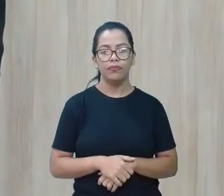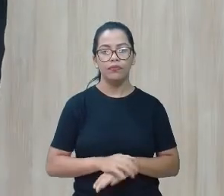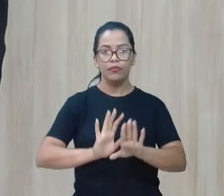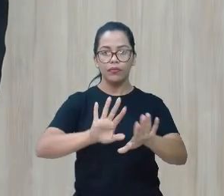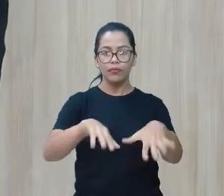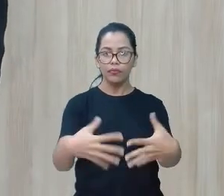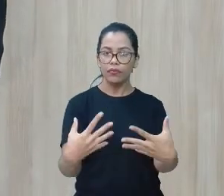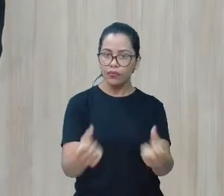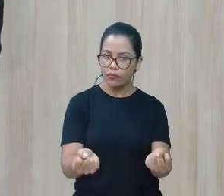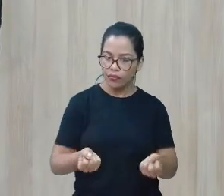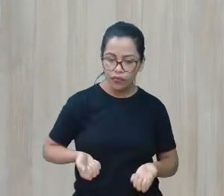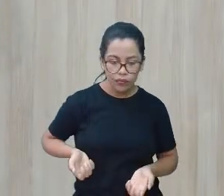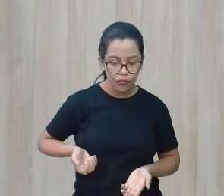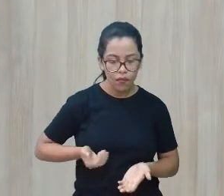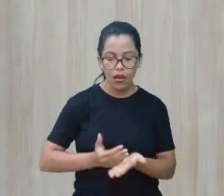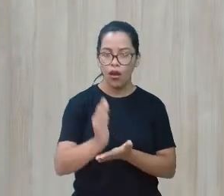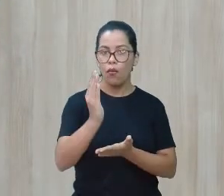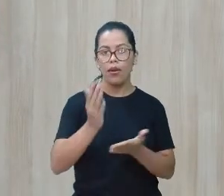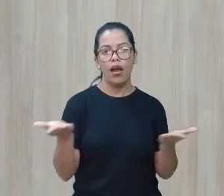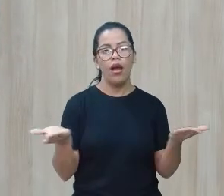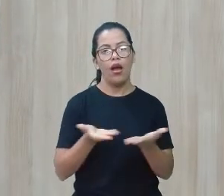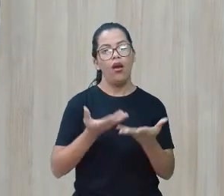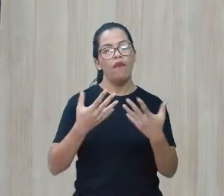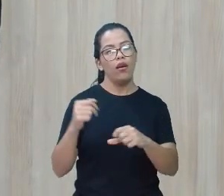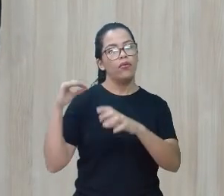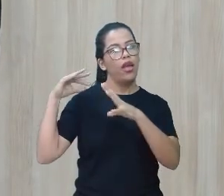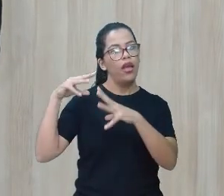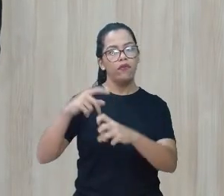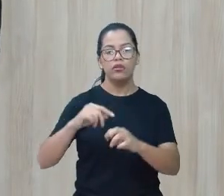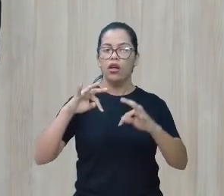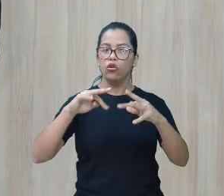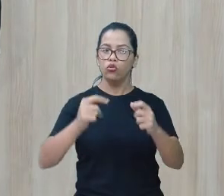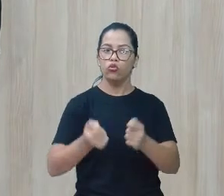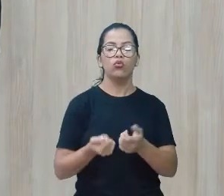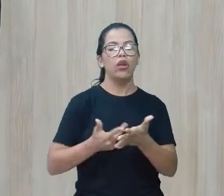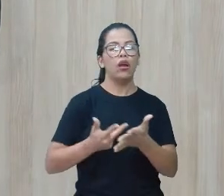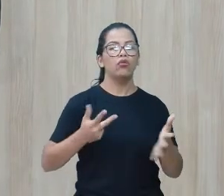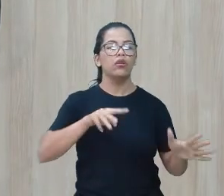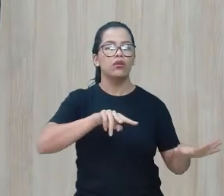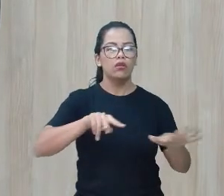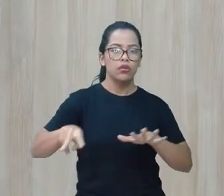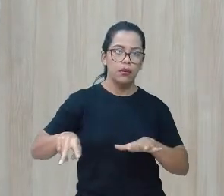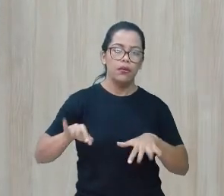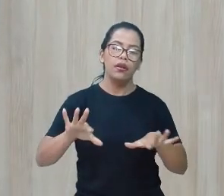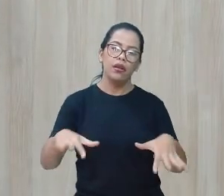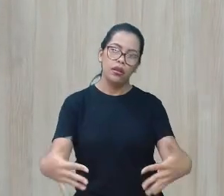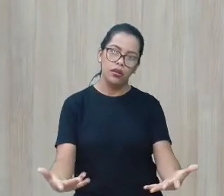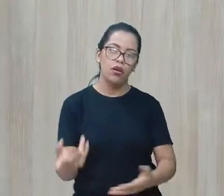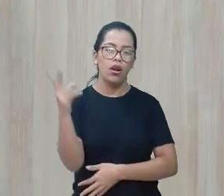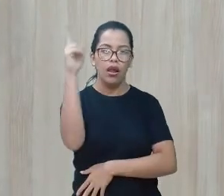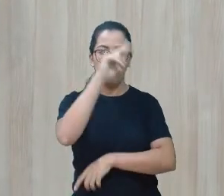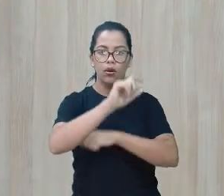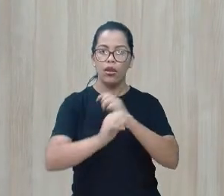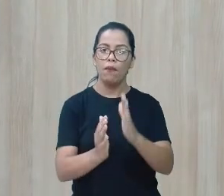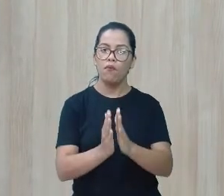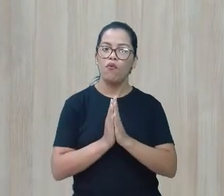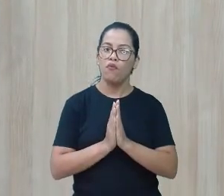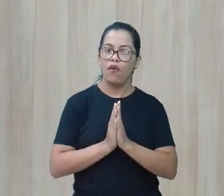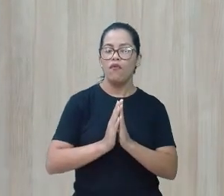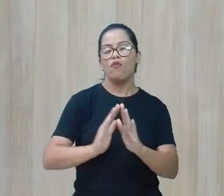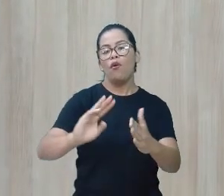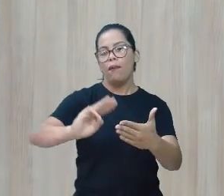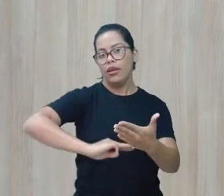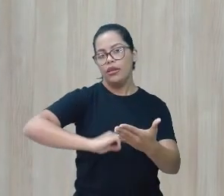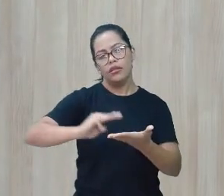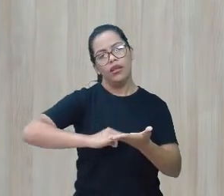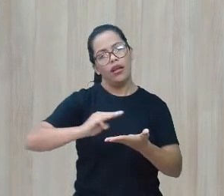Então, simbora, pessoal, vamos recapitular aqui o que aconteceu durante a semana. Lembrando, por favor, fala com a gente fica